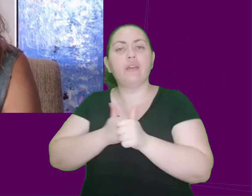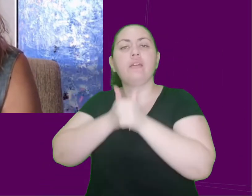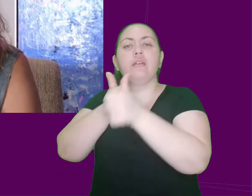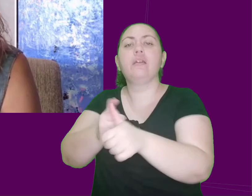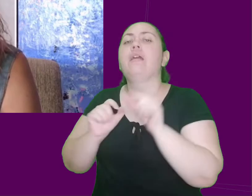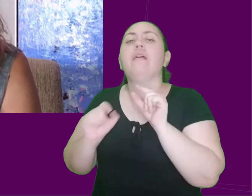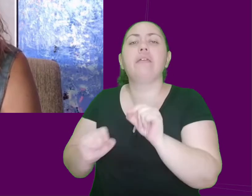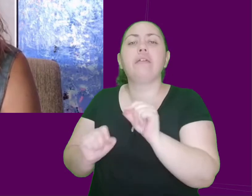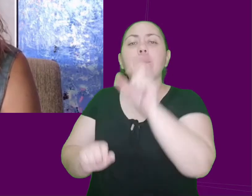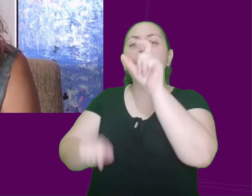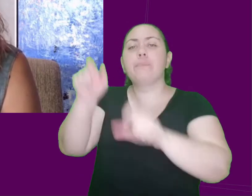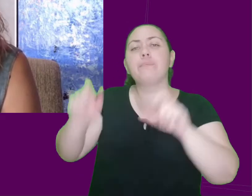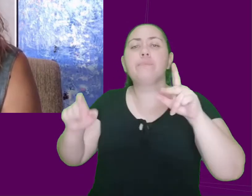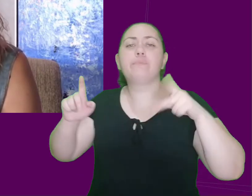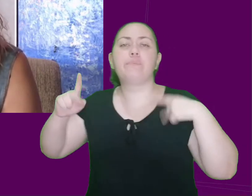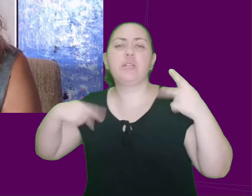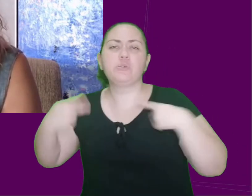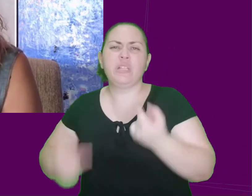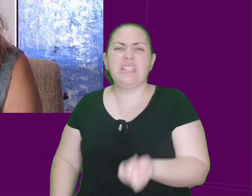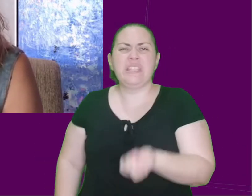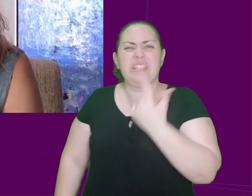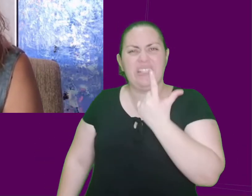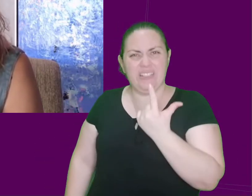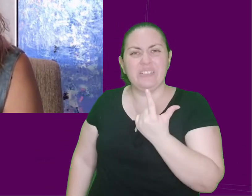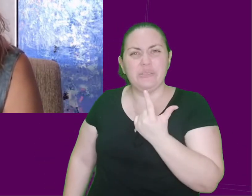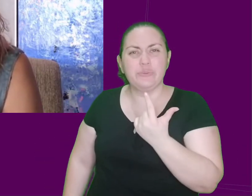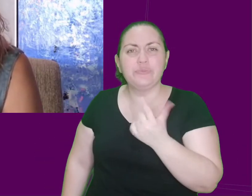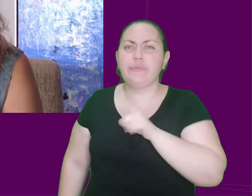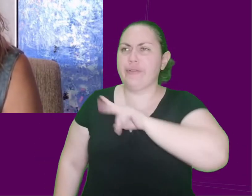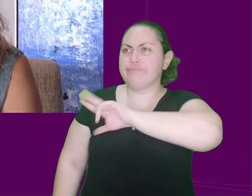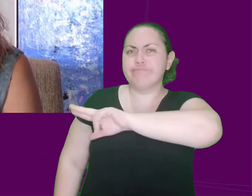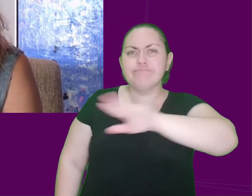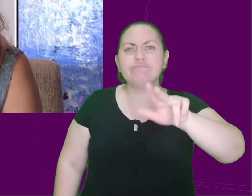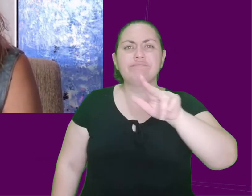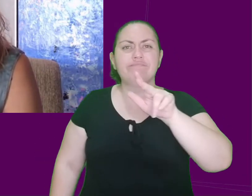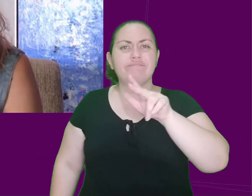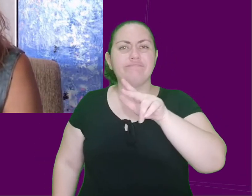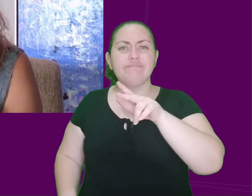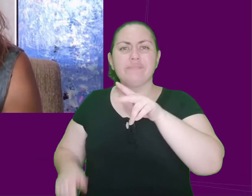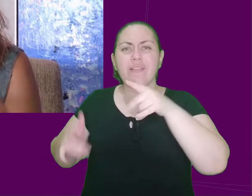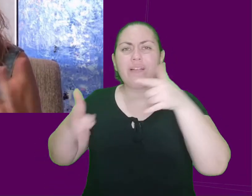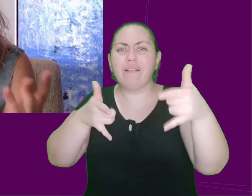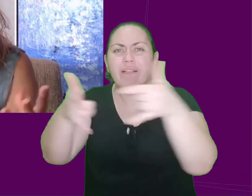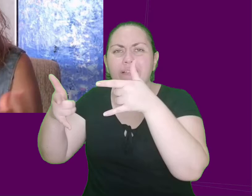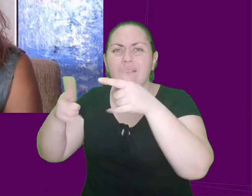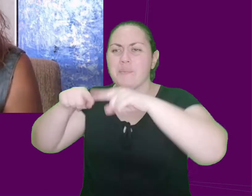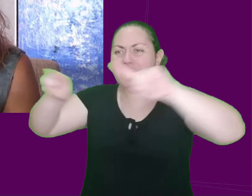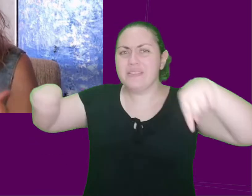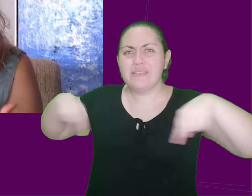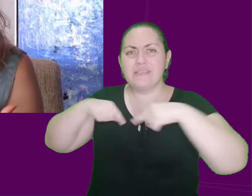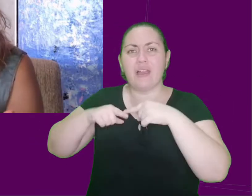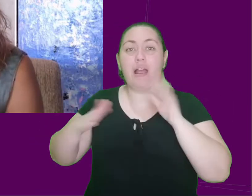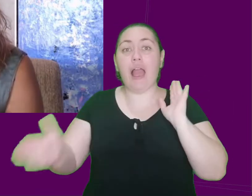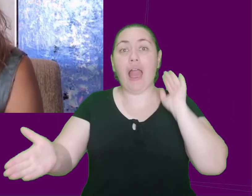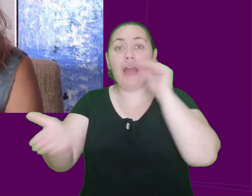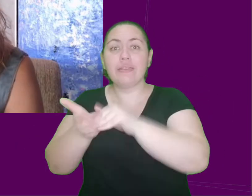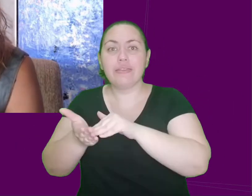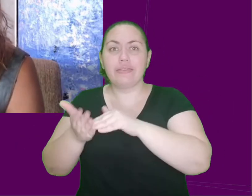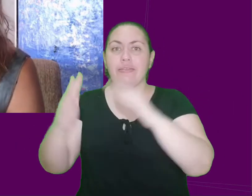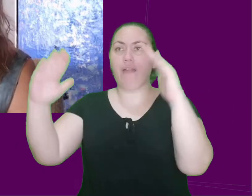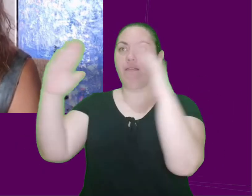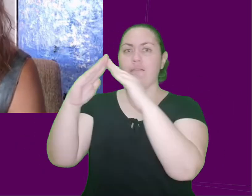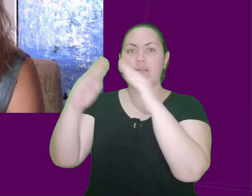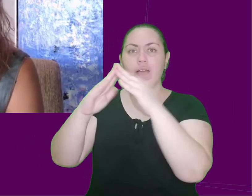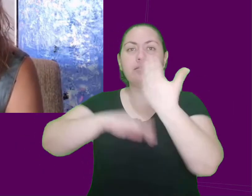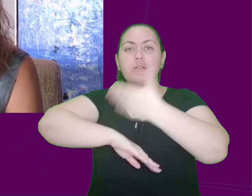sendo guiado por personagens estranhas, por diversos cômodos e corredores até chegar a